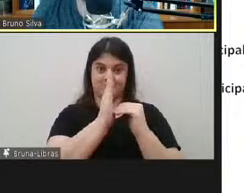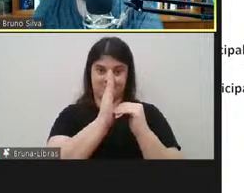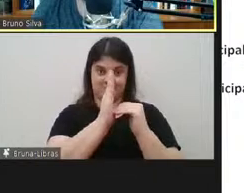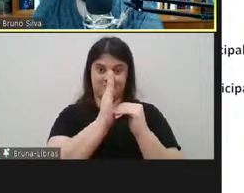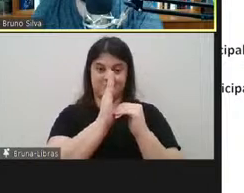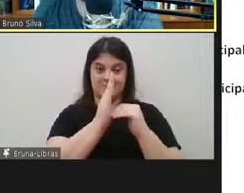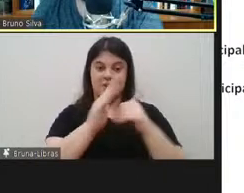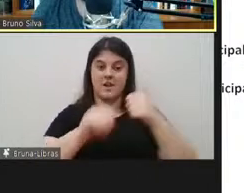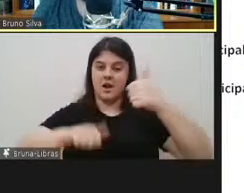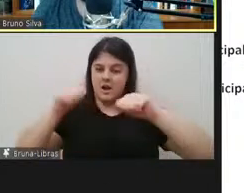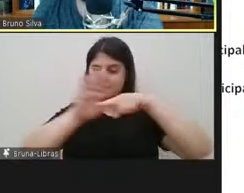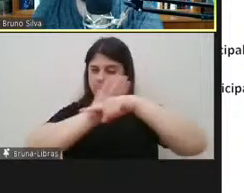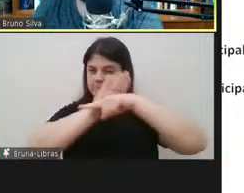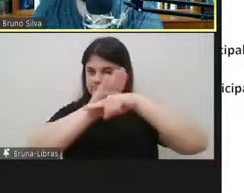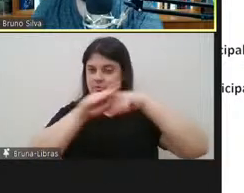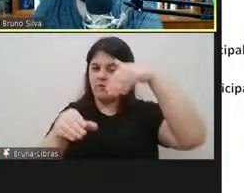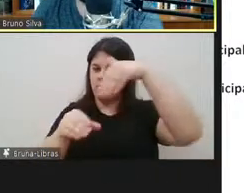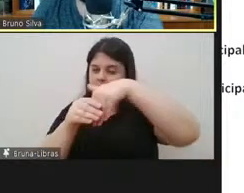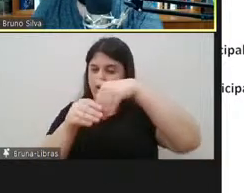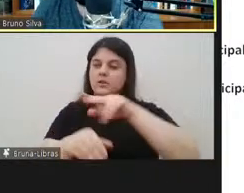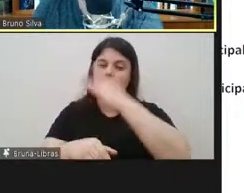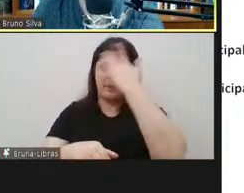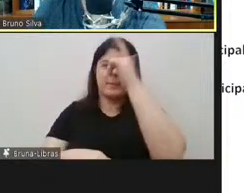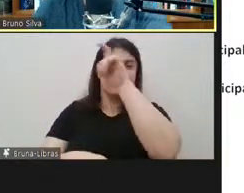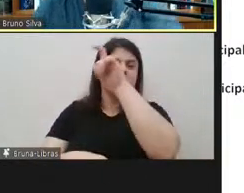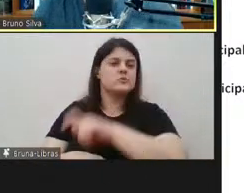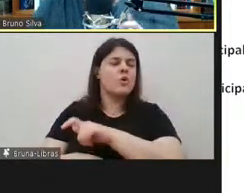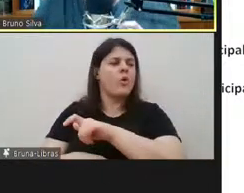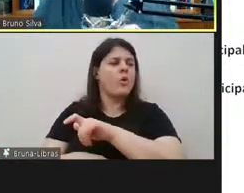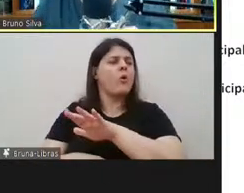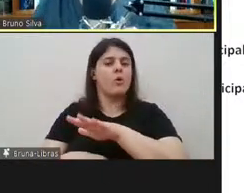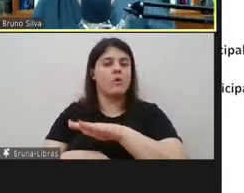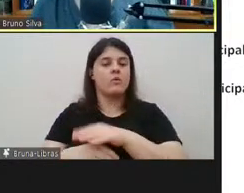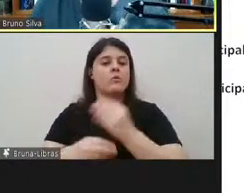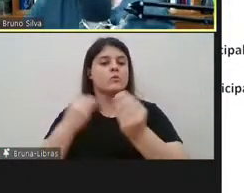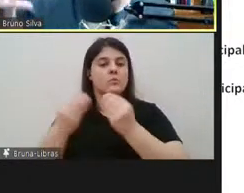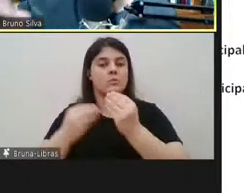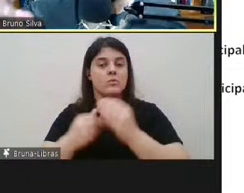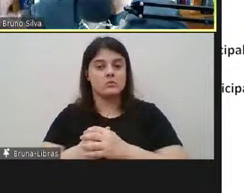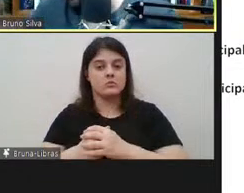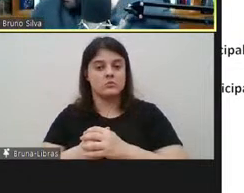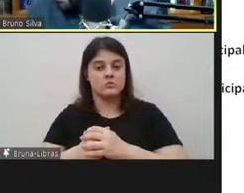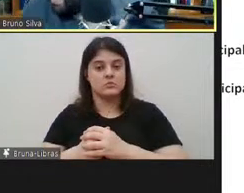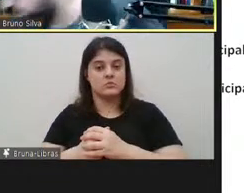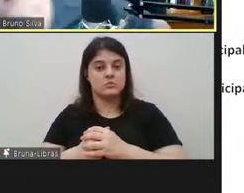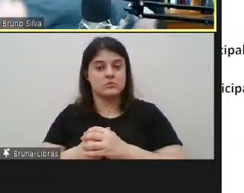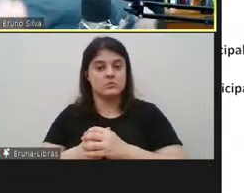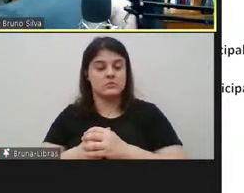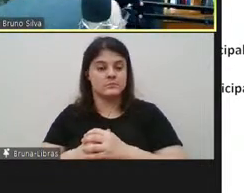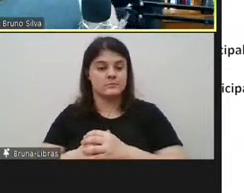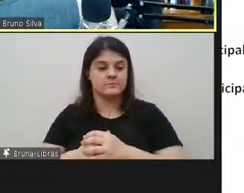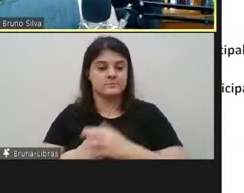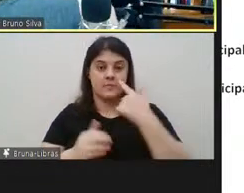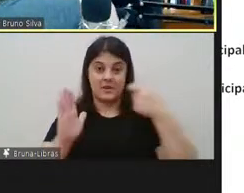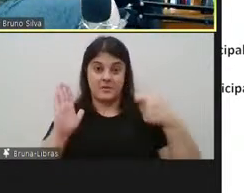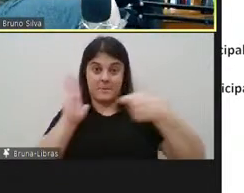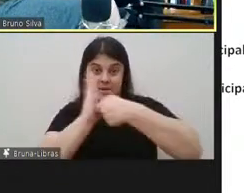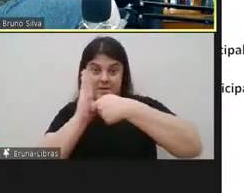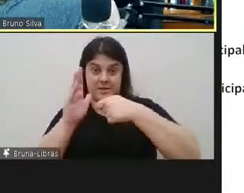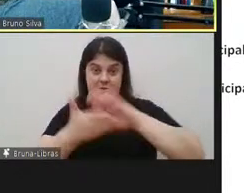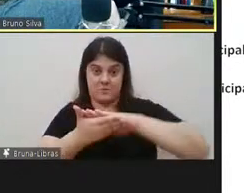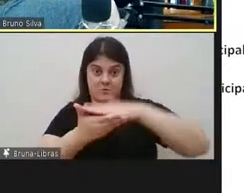esse que faz análise faz a votação desse nome indicado pelo presidente só ligar o computador aqui gente só vai acabar a bateria né